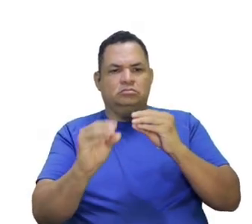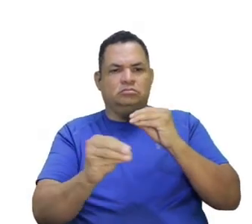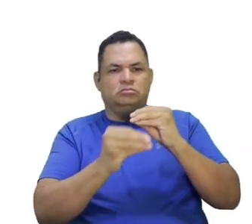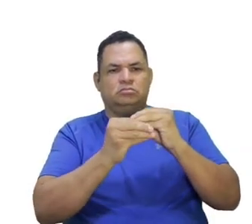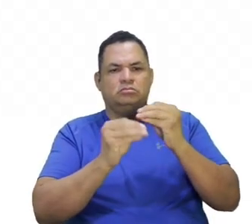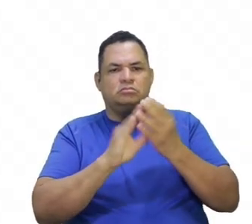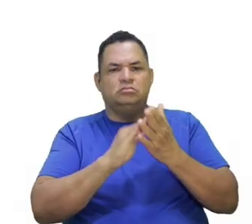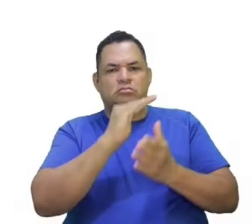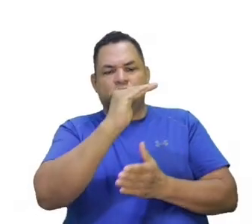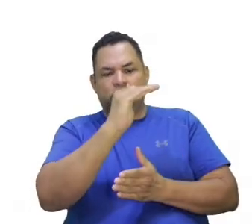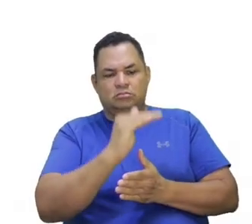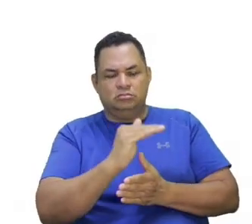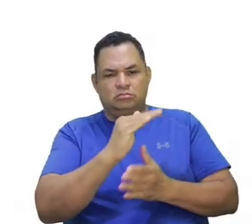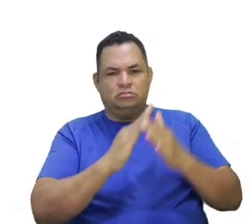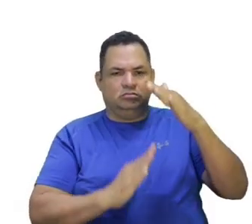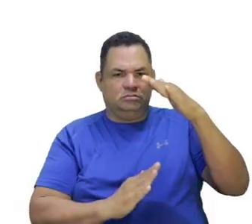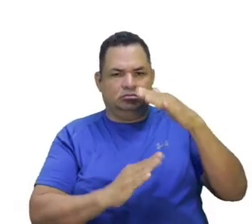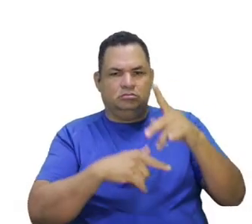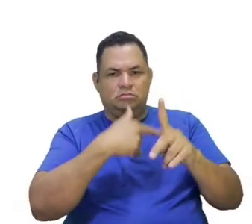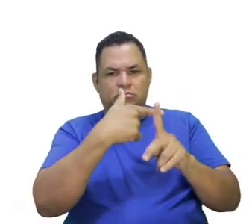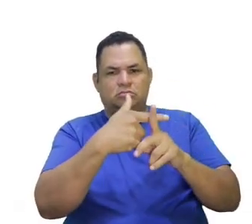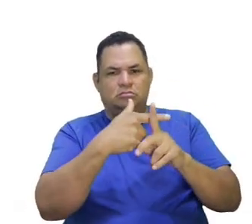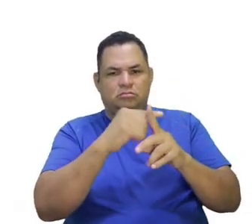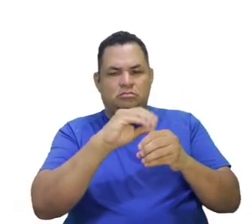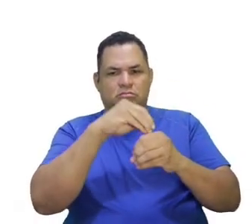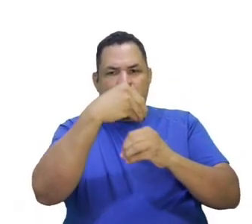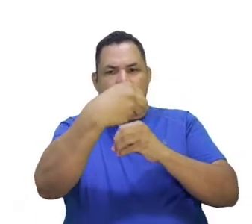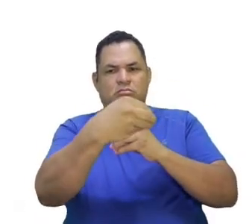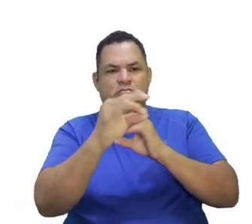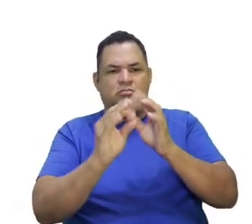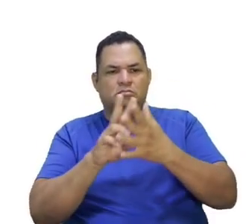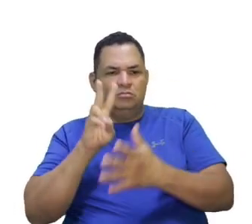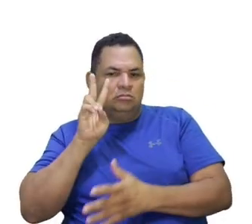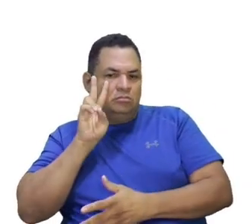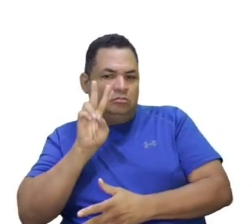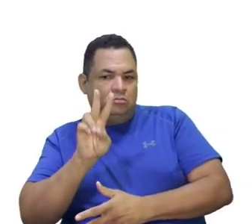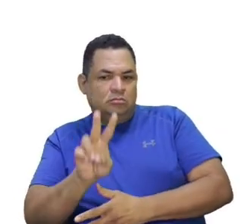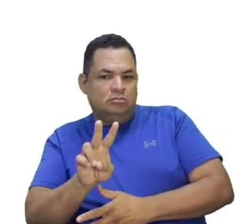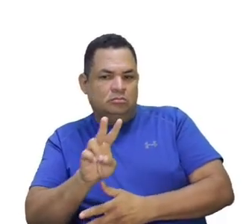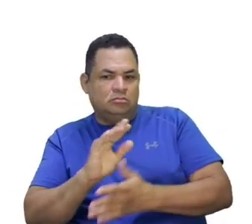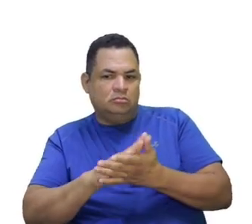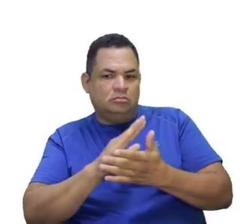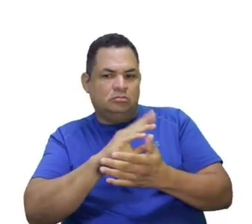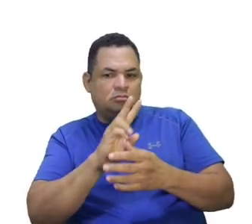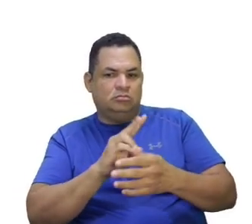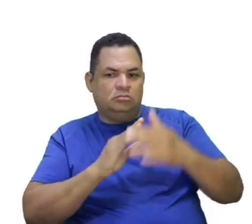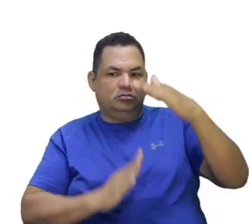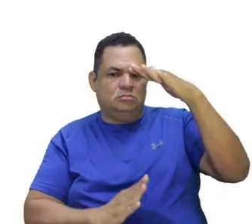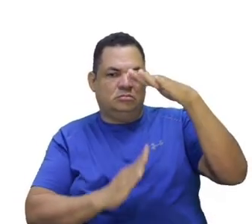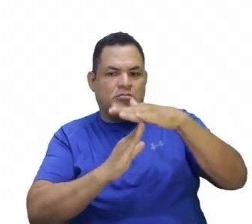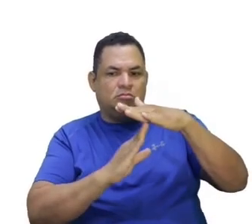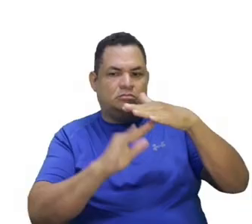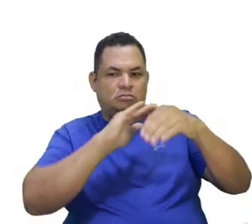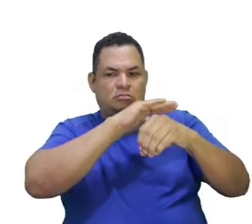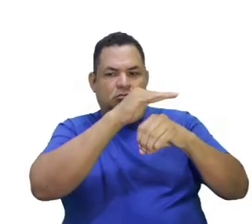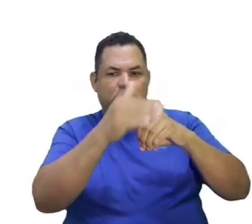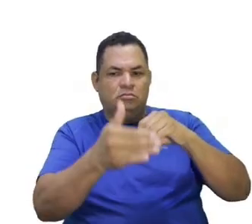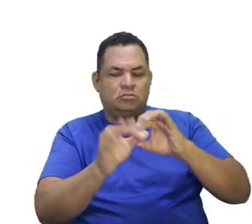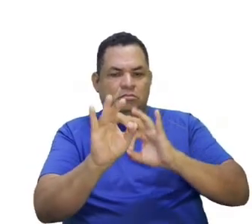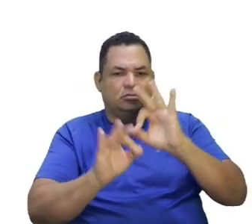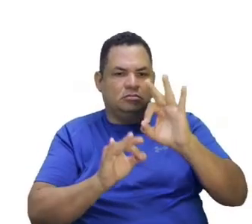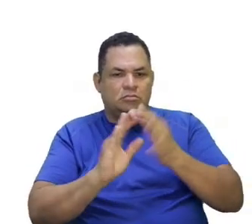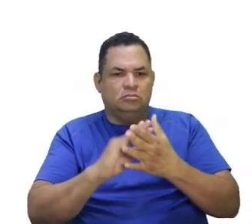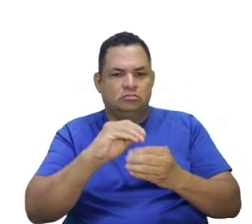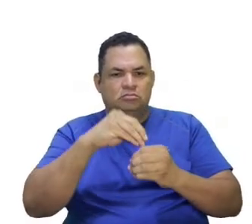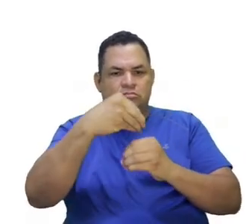seu subnível mais externo. Então, você vai ver o nível de valência dele, desse nível você vai ver o